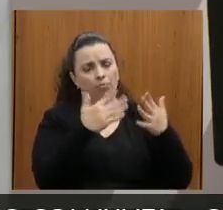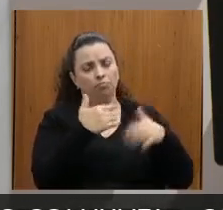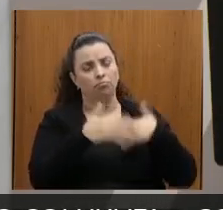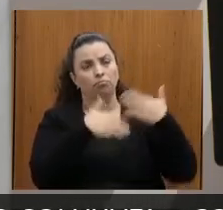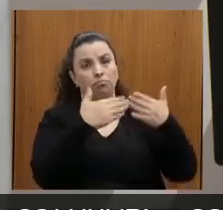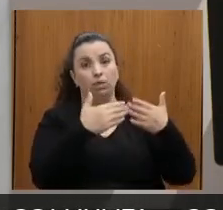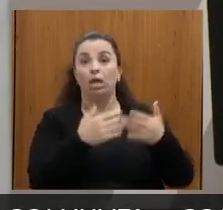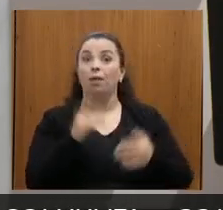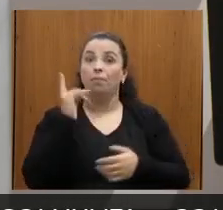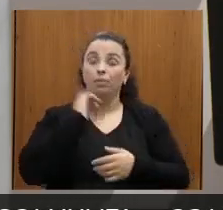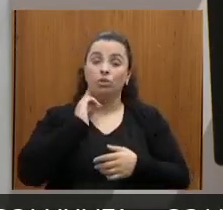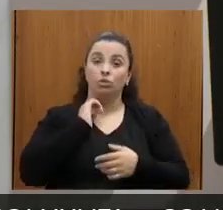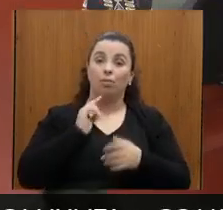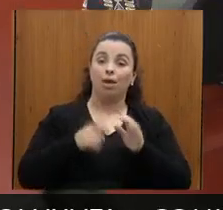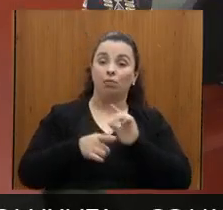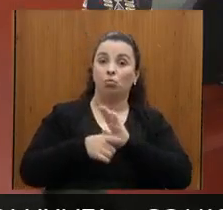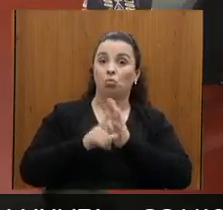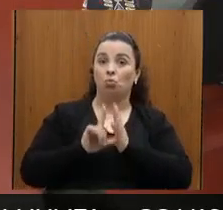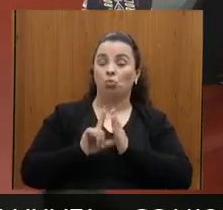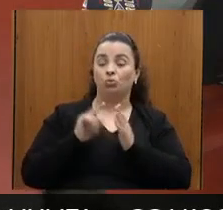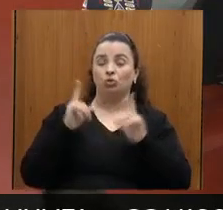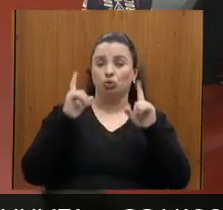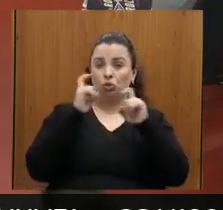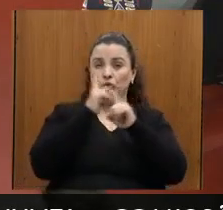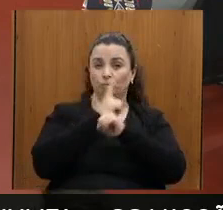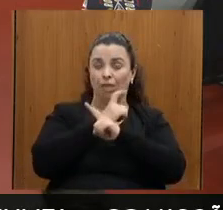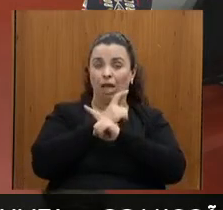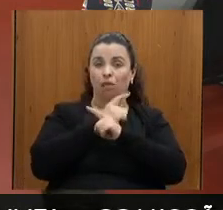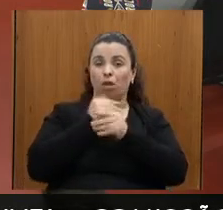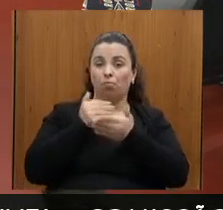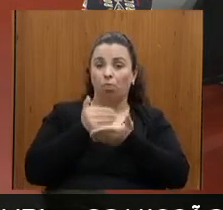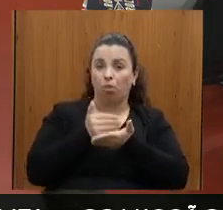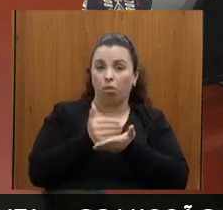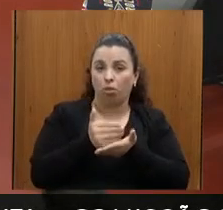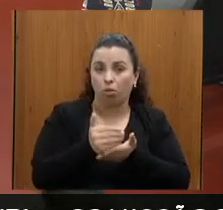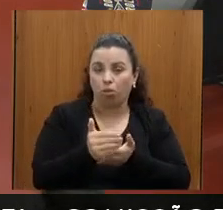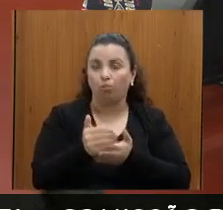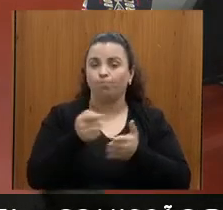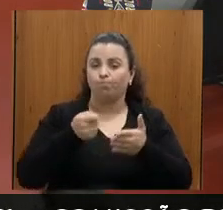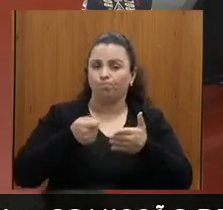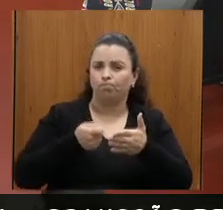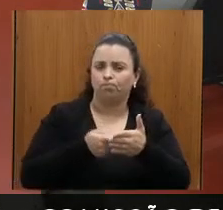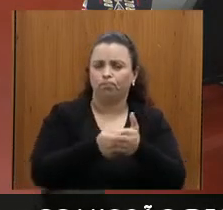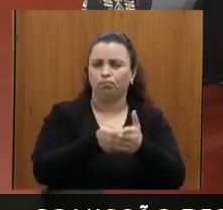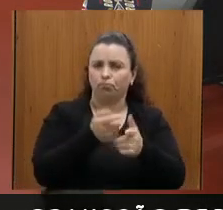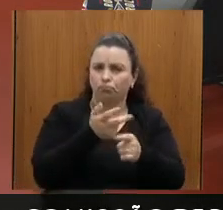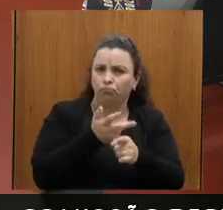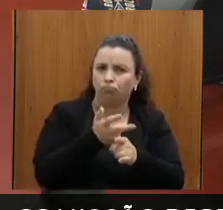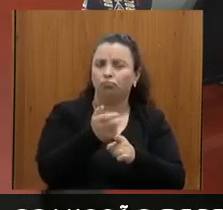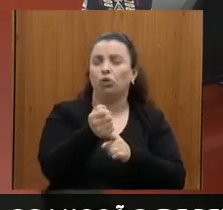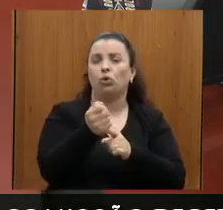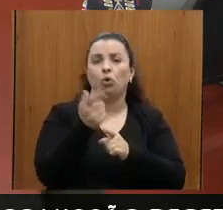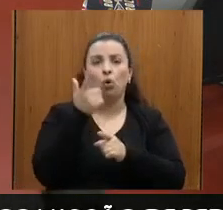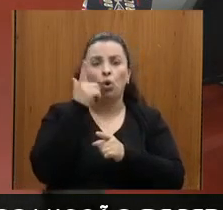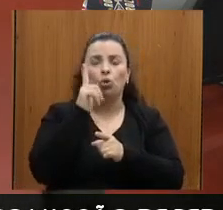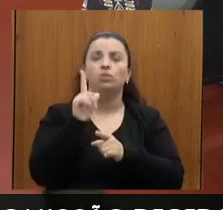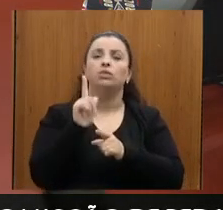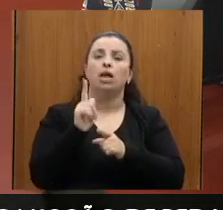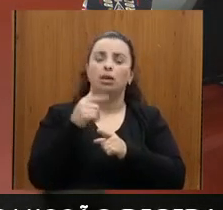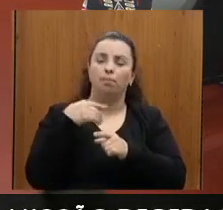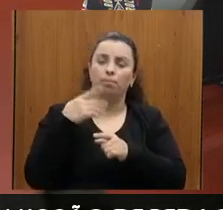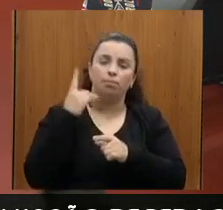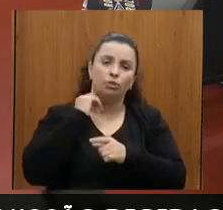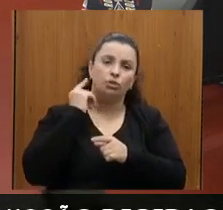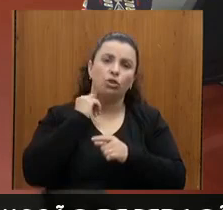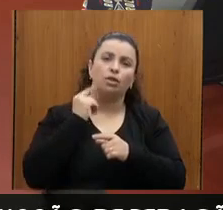mas houve um enfrentamento com muita força para que nós pudéssemos transformar nossa Minas